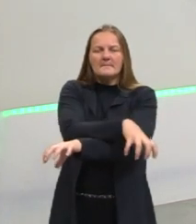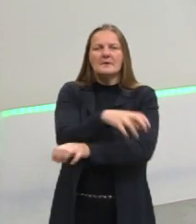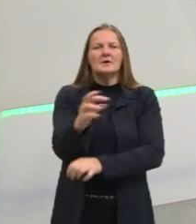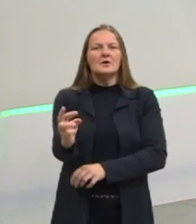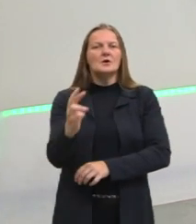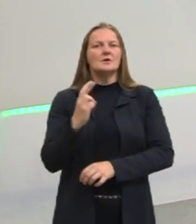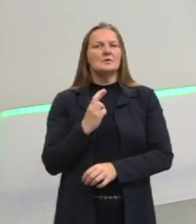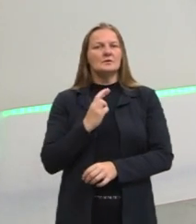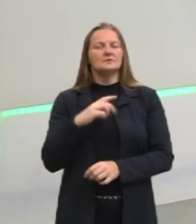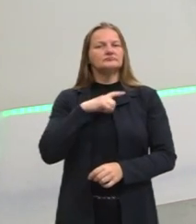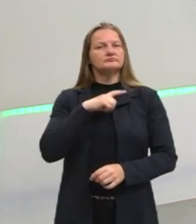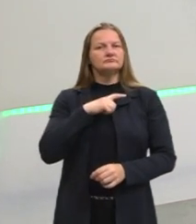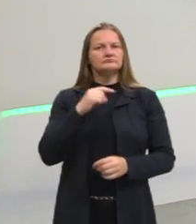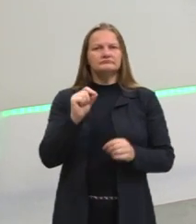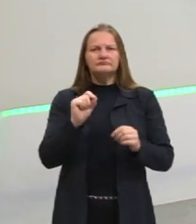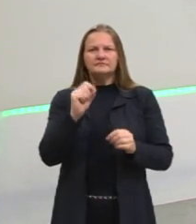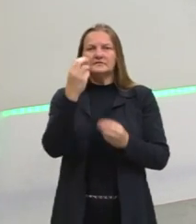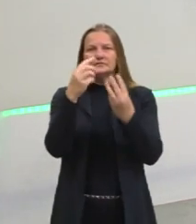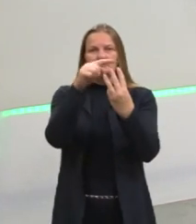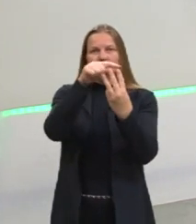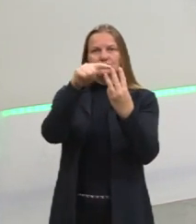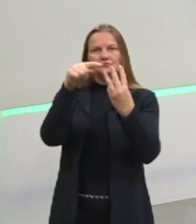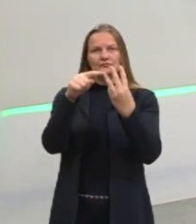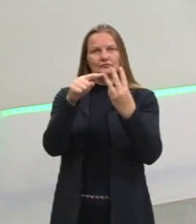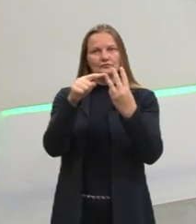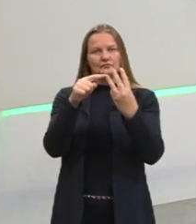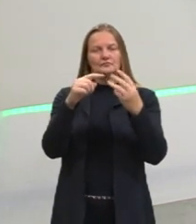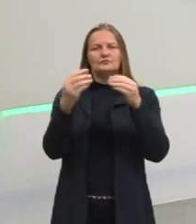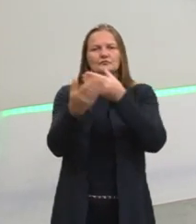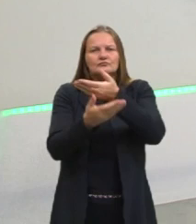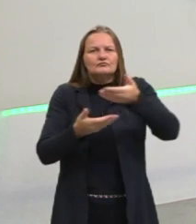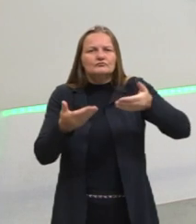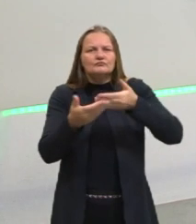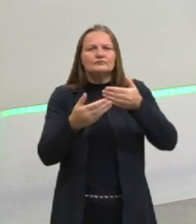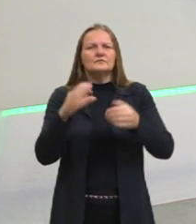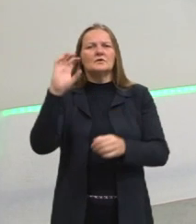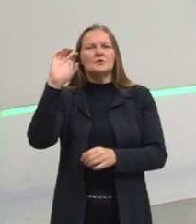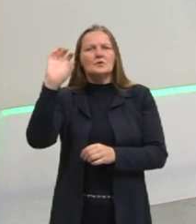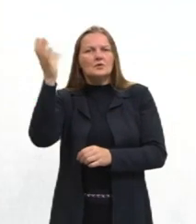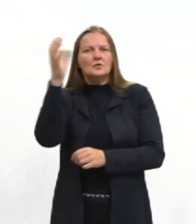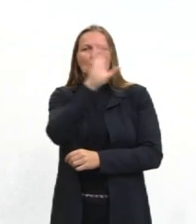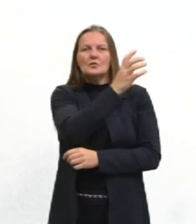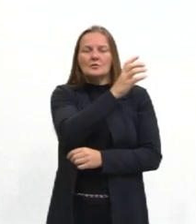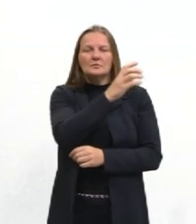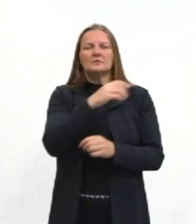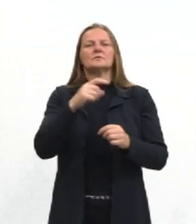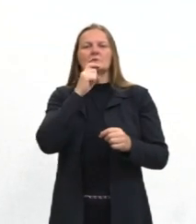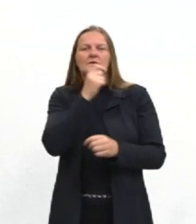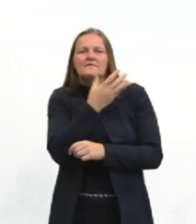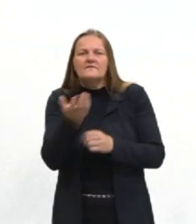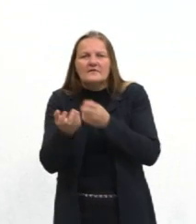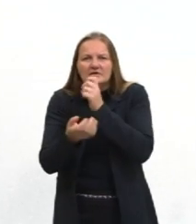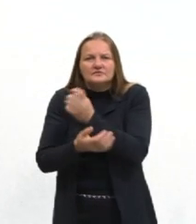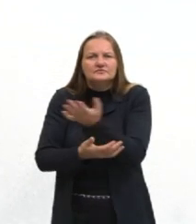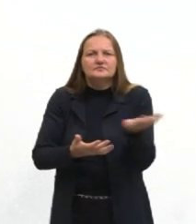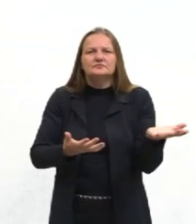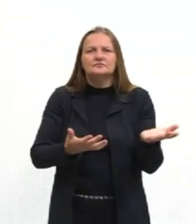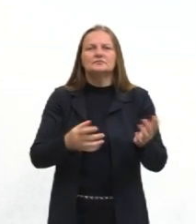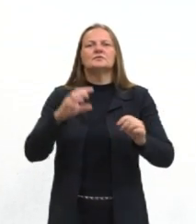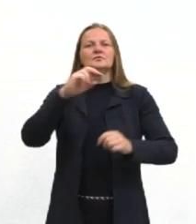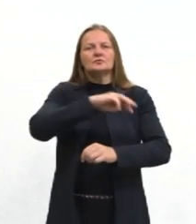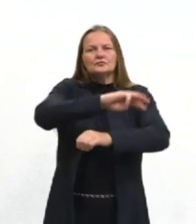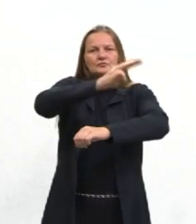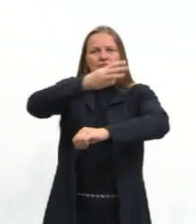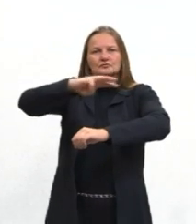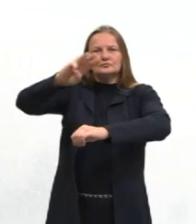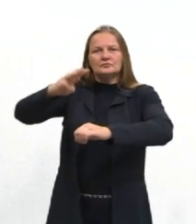resposta gurizada que nós temos a esses três conjuntos tá gurizada clima vegetação e relevo Então a gente vai ver aí e nós